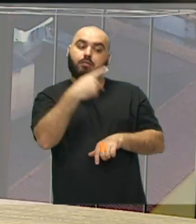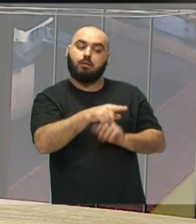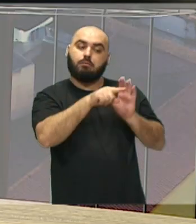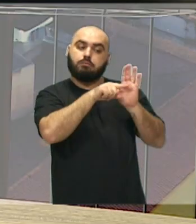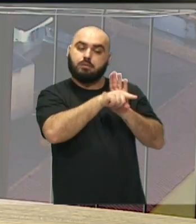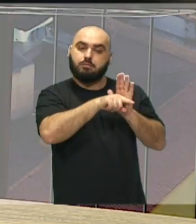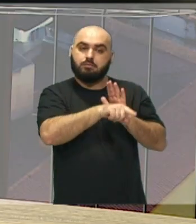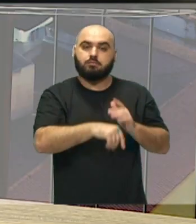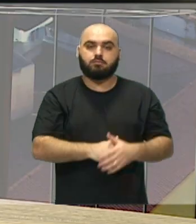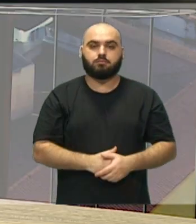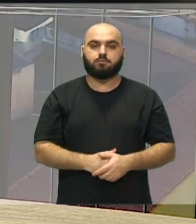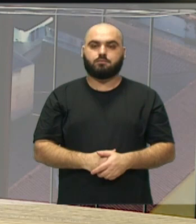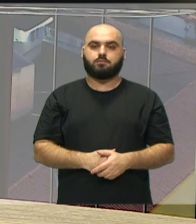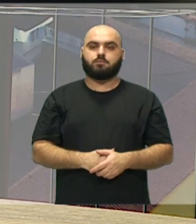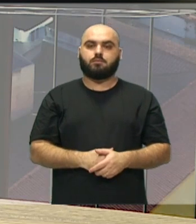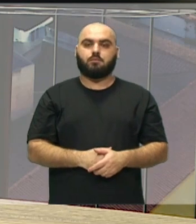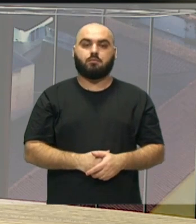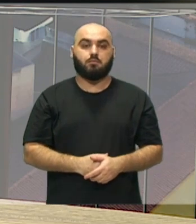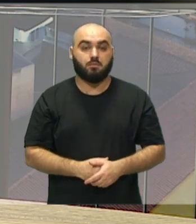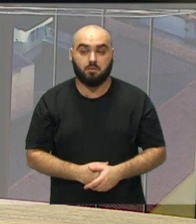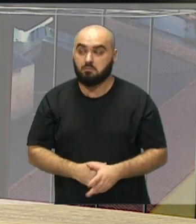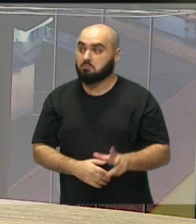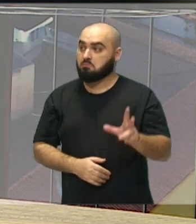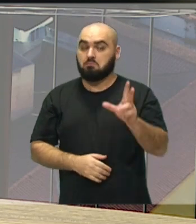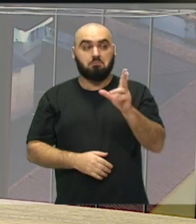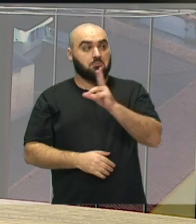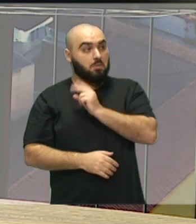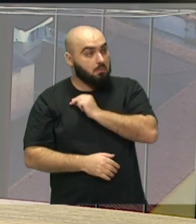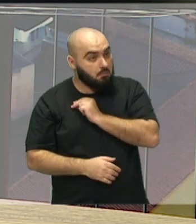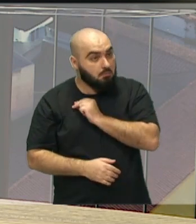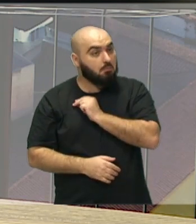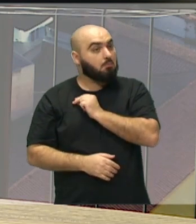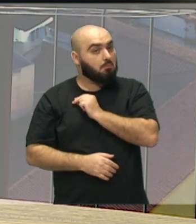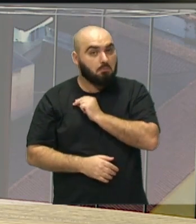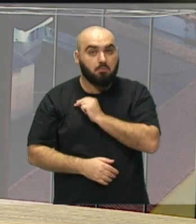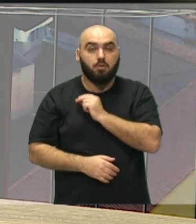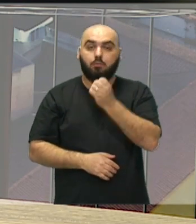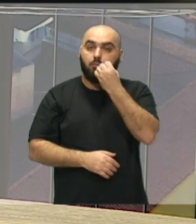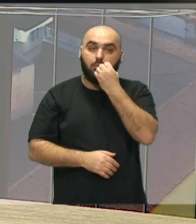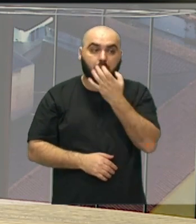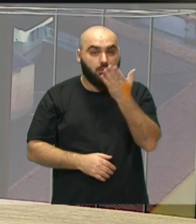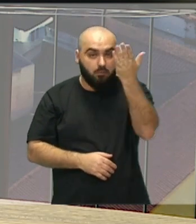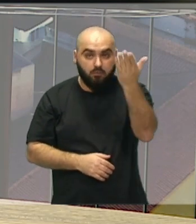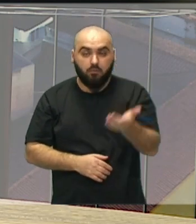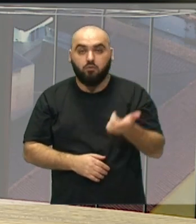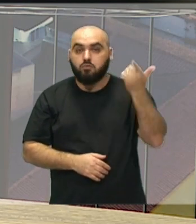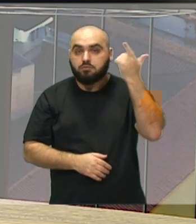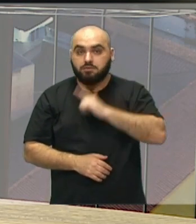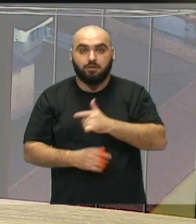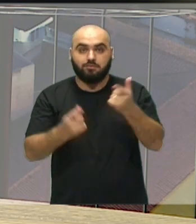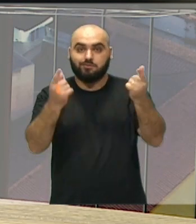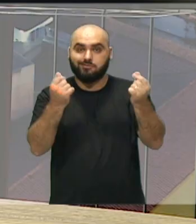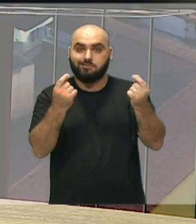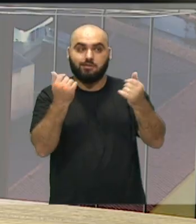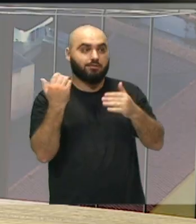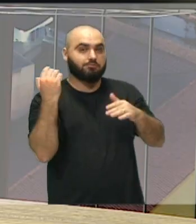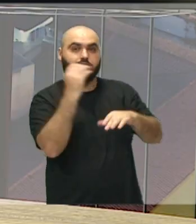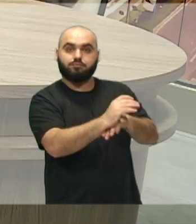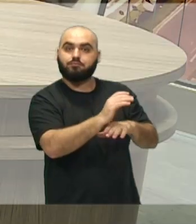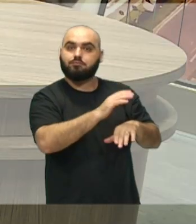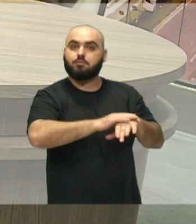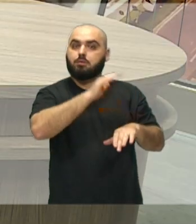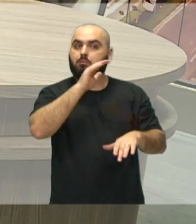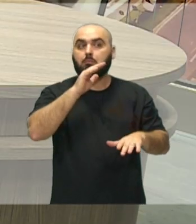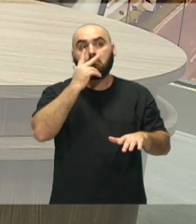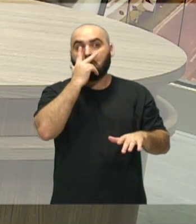Nossa, quer dizer, que bom, né? Que bom que vocês conseguem todo esse financiamento, talvez seja